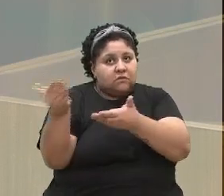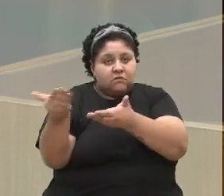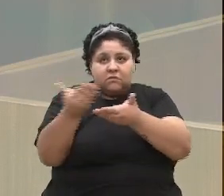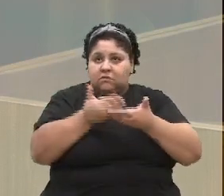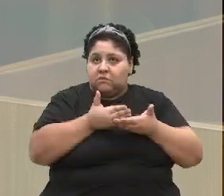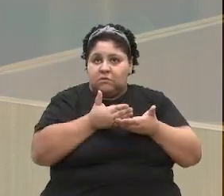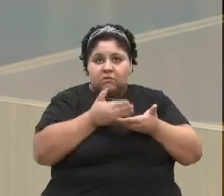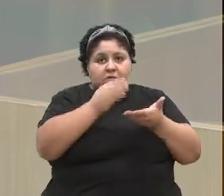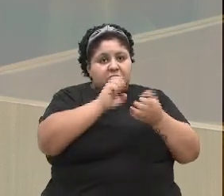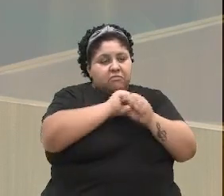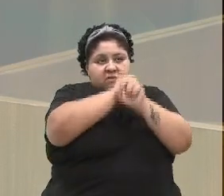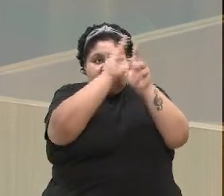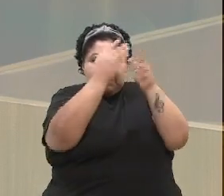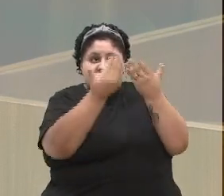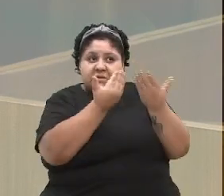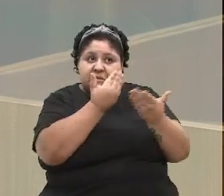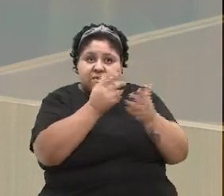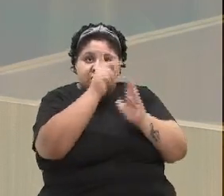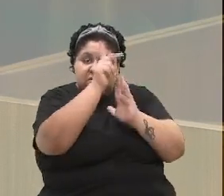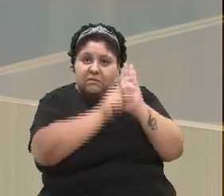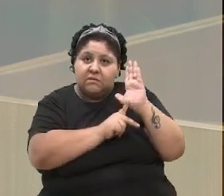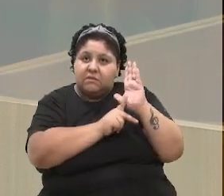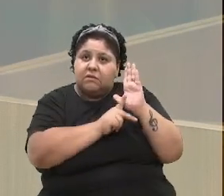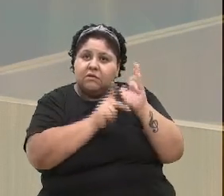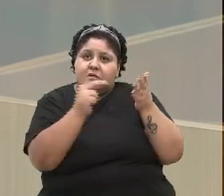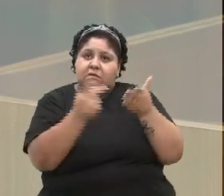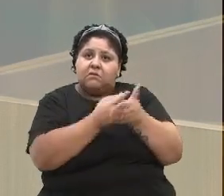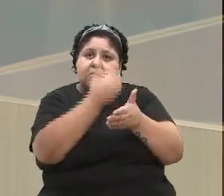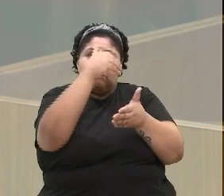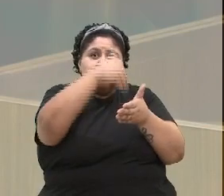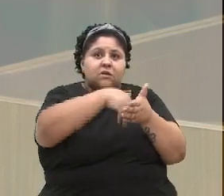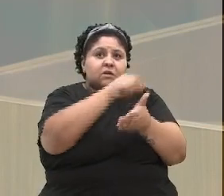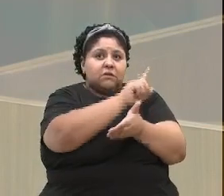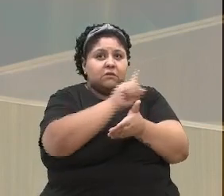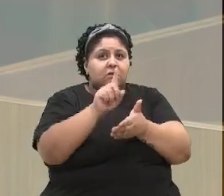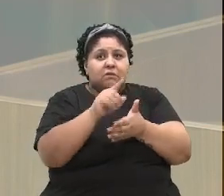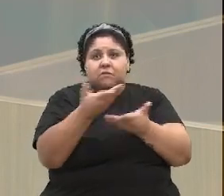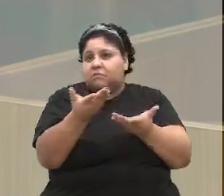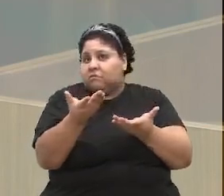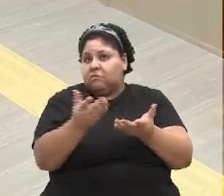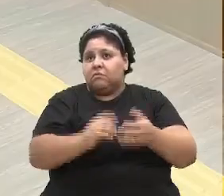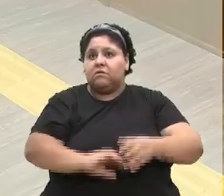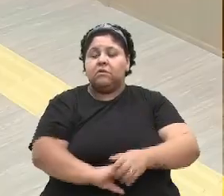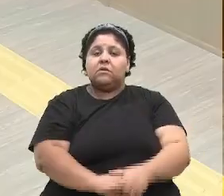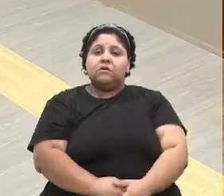não tirar todas as dúvidas, por o projeto estar todo errado, eu vou ter que votar não. É por esse motivo.